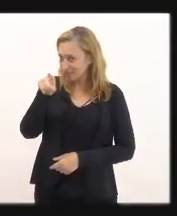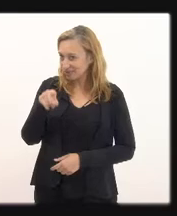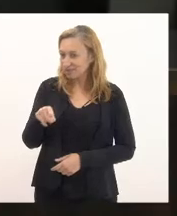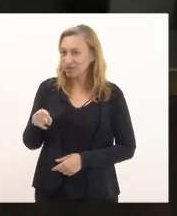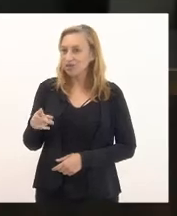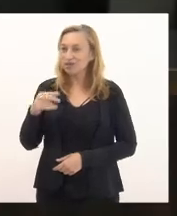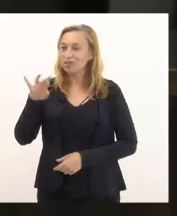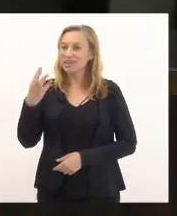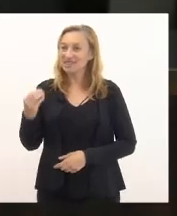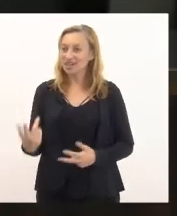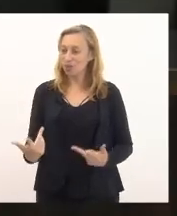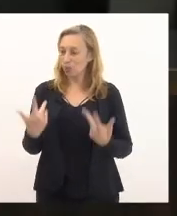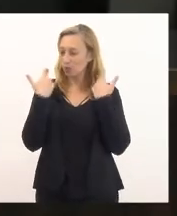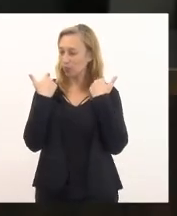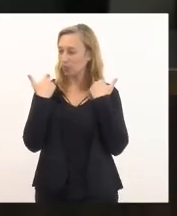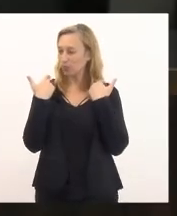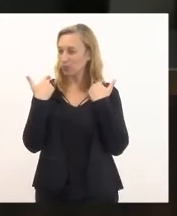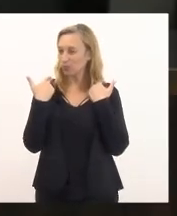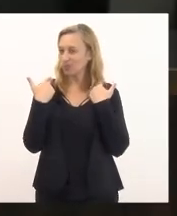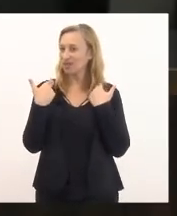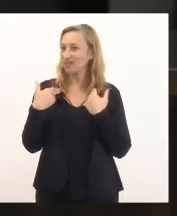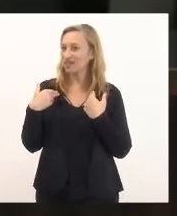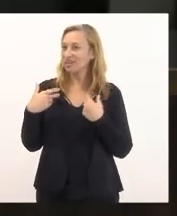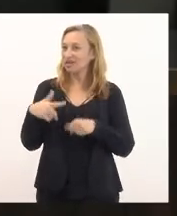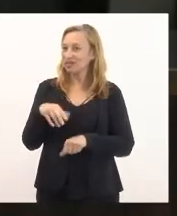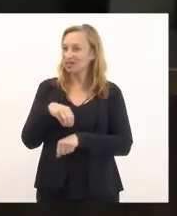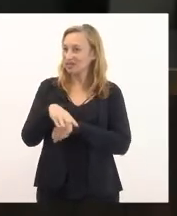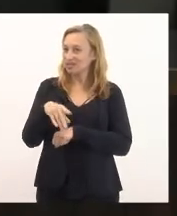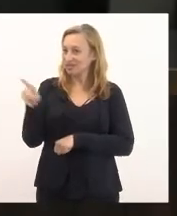Marcelo Dino que indicou para você. A...